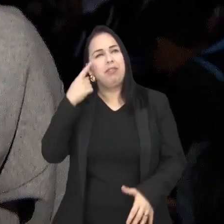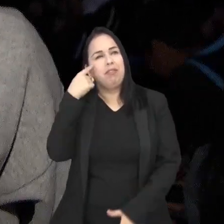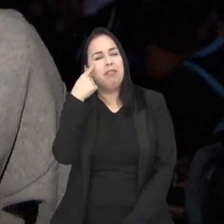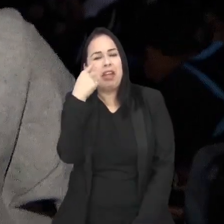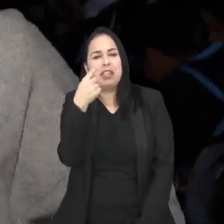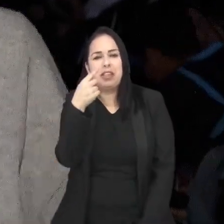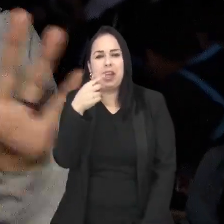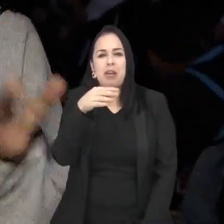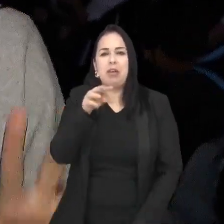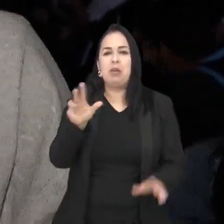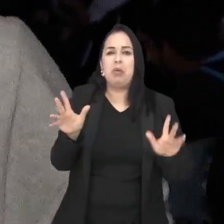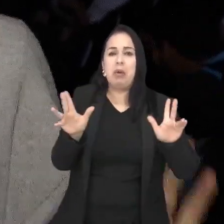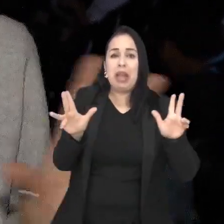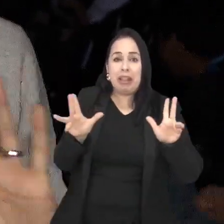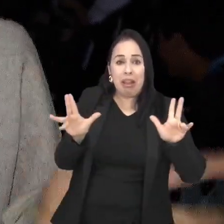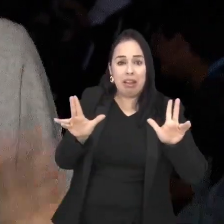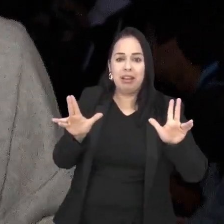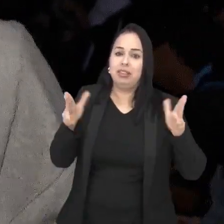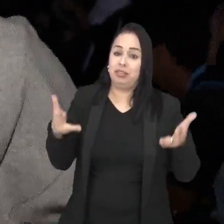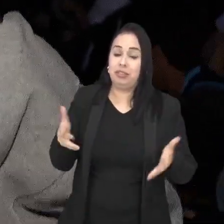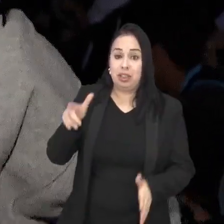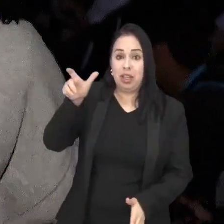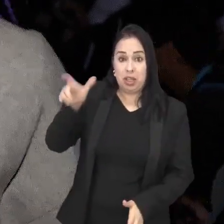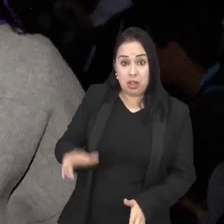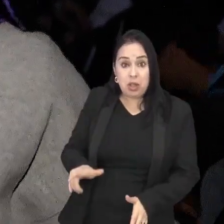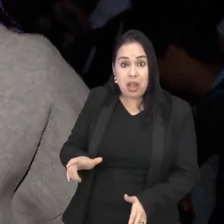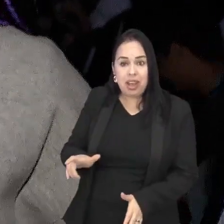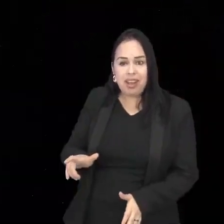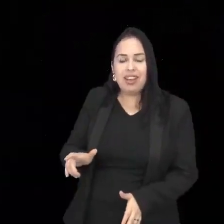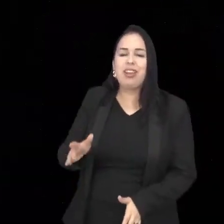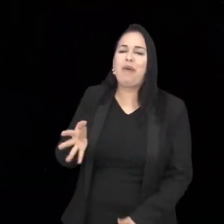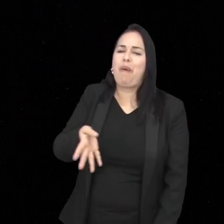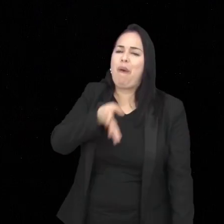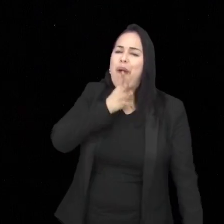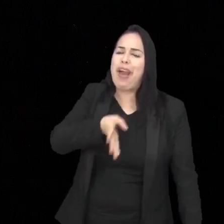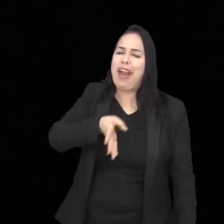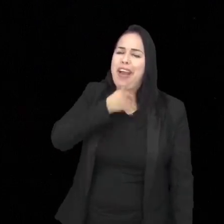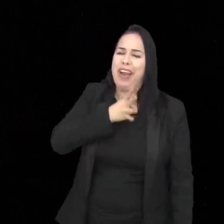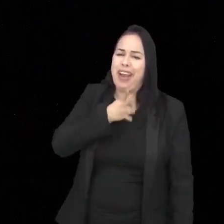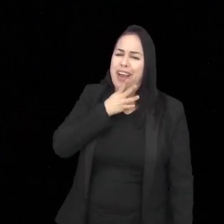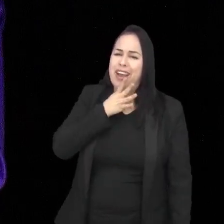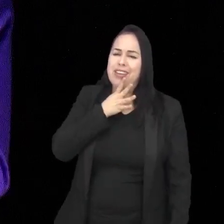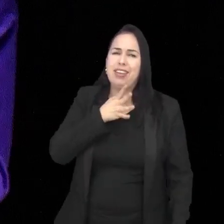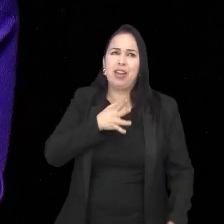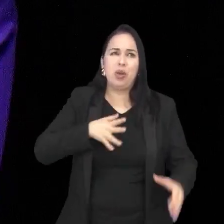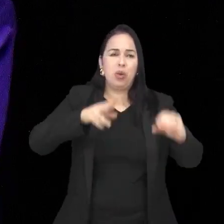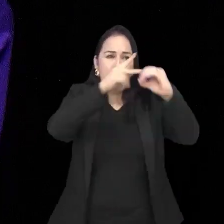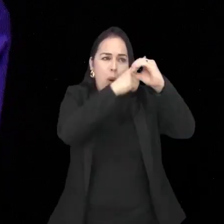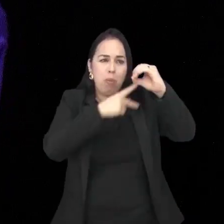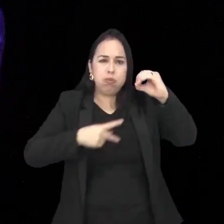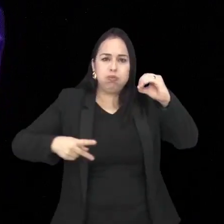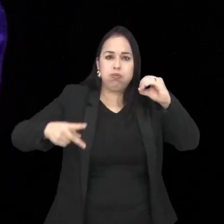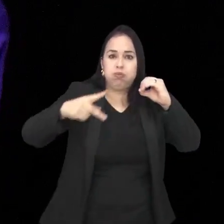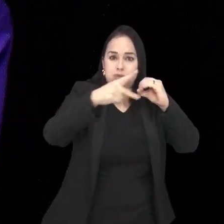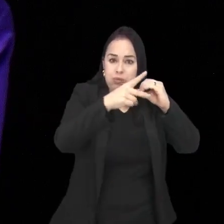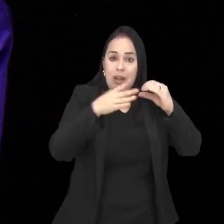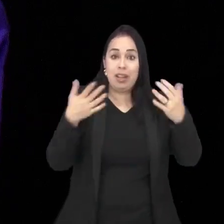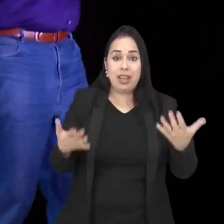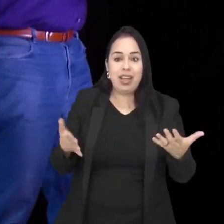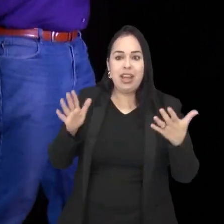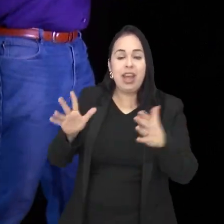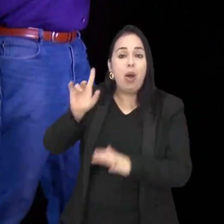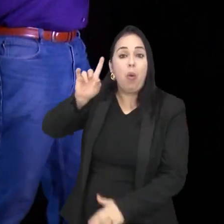para ver se tem uns ETzinho lá, um serzinho, eu iria. E o piloto dessa missão conhece como poucos o sistema